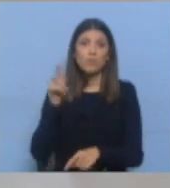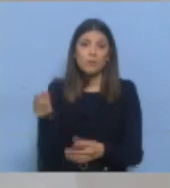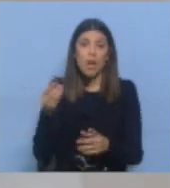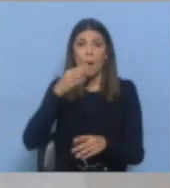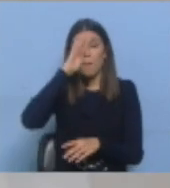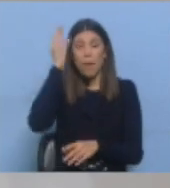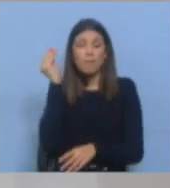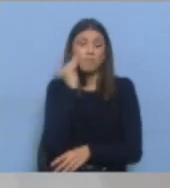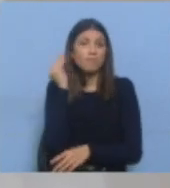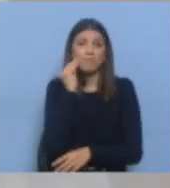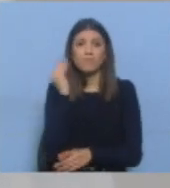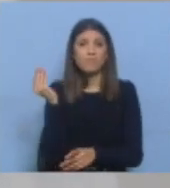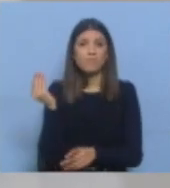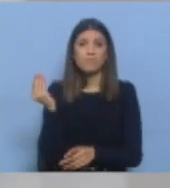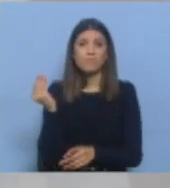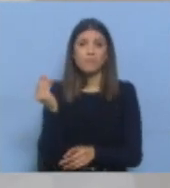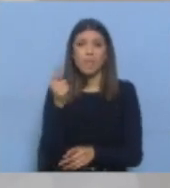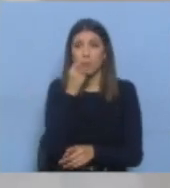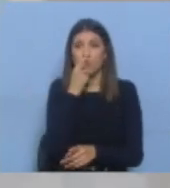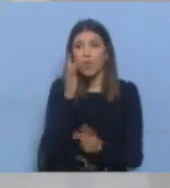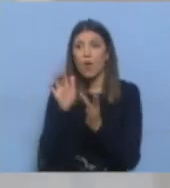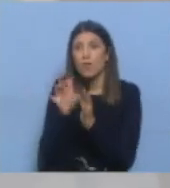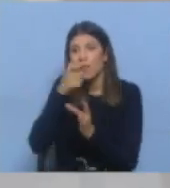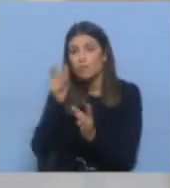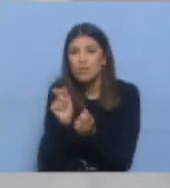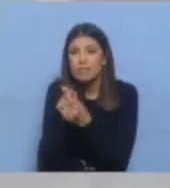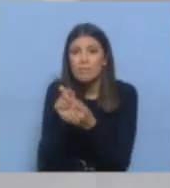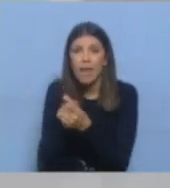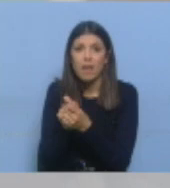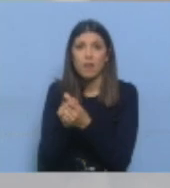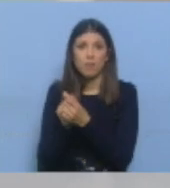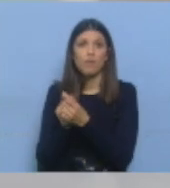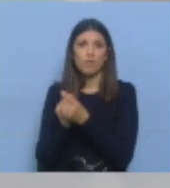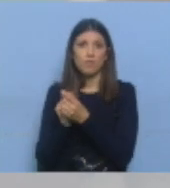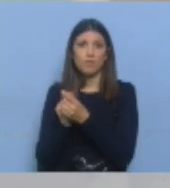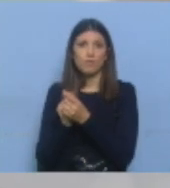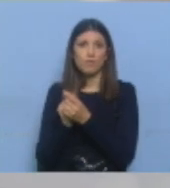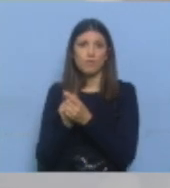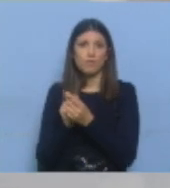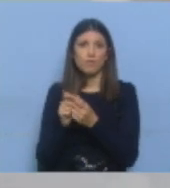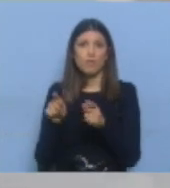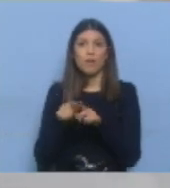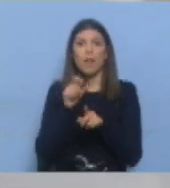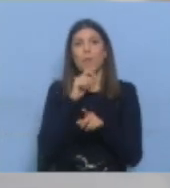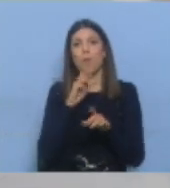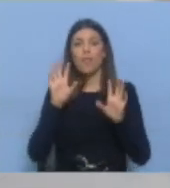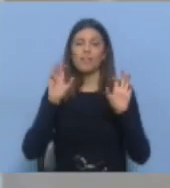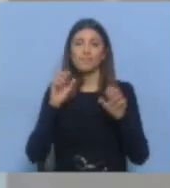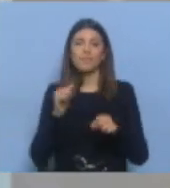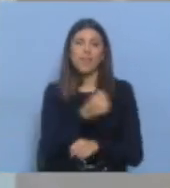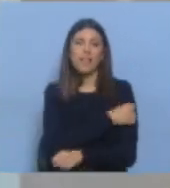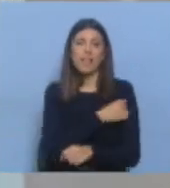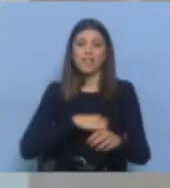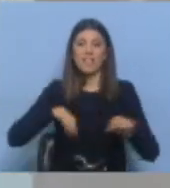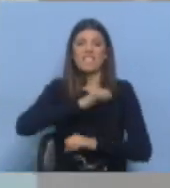e será sempre assim. E isso também mostra Quer dizer, pode desarrumar mais a casa. Esses ambientes são de grande eficácia em